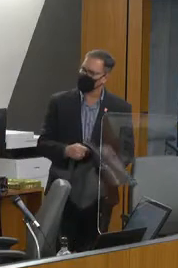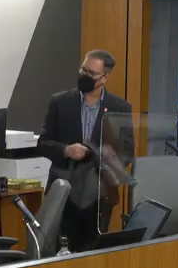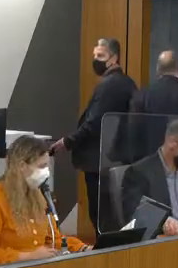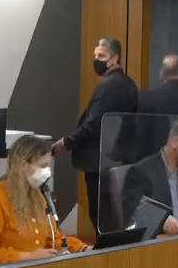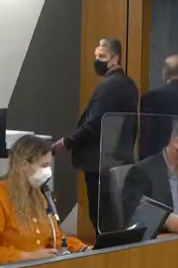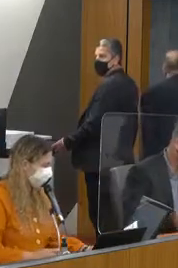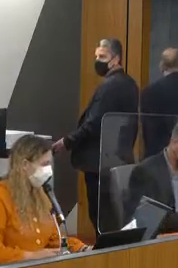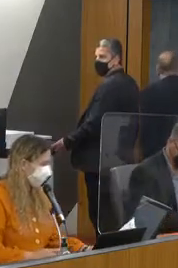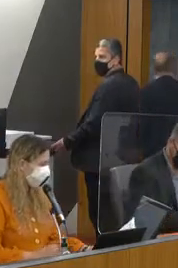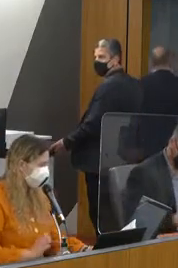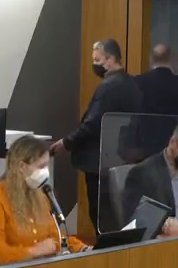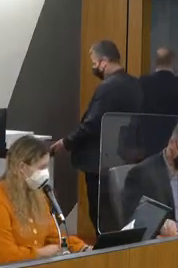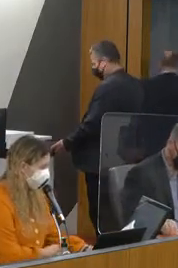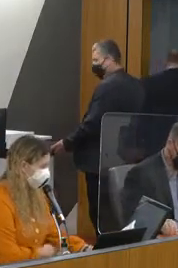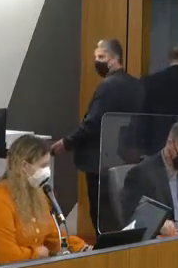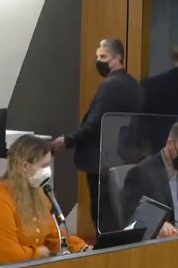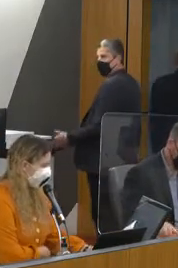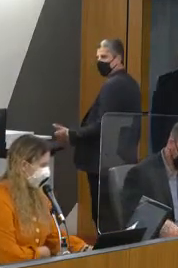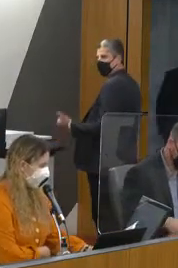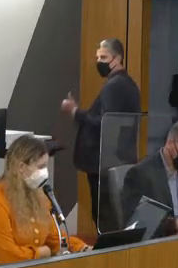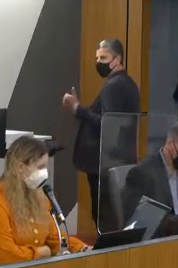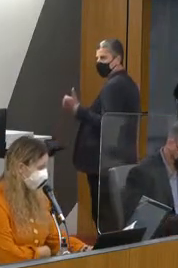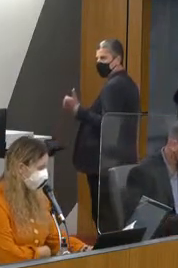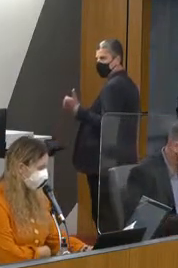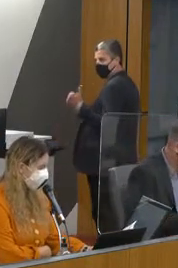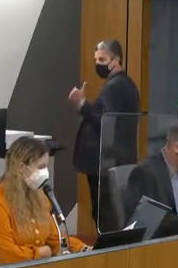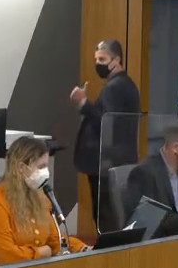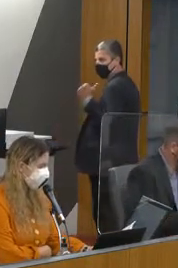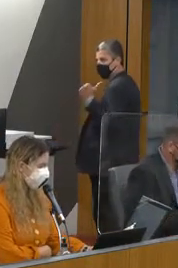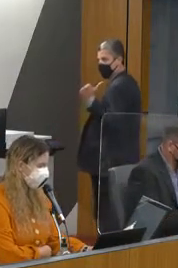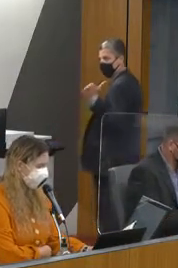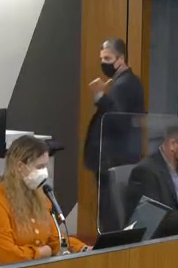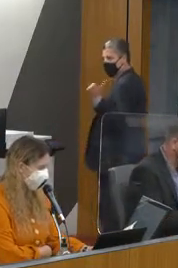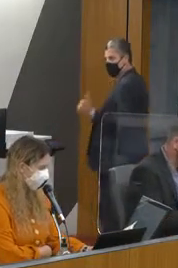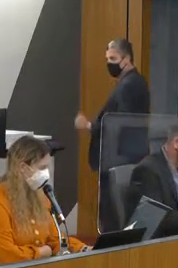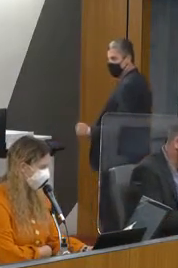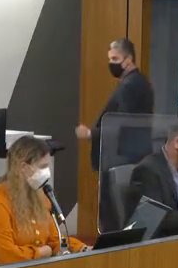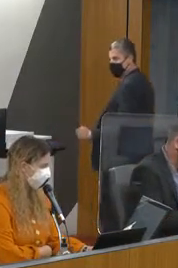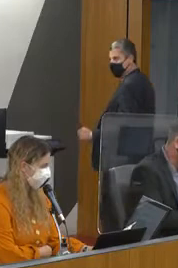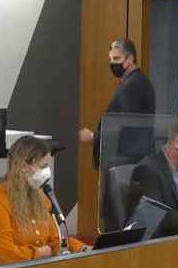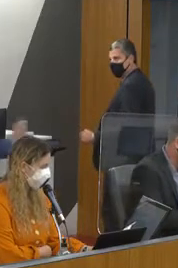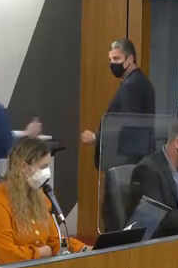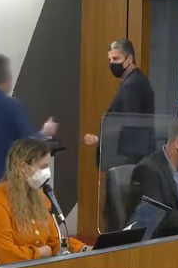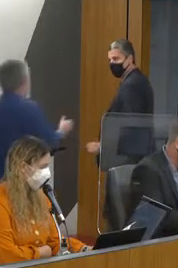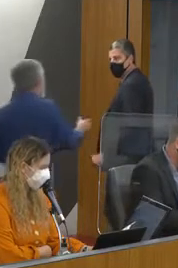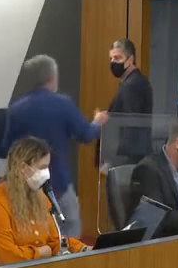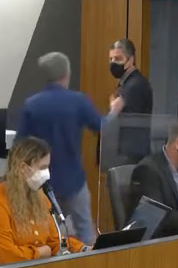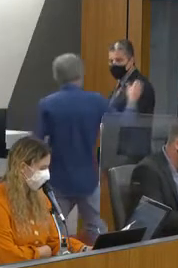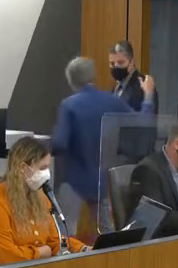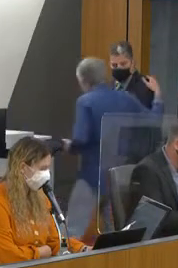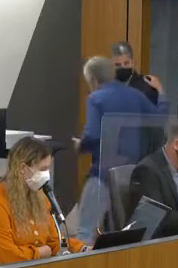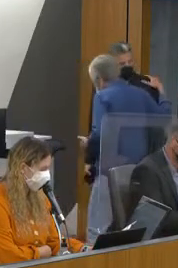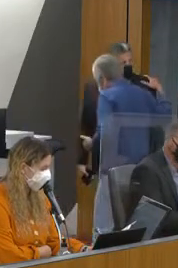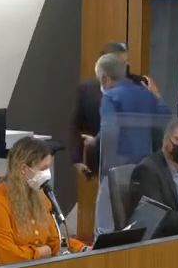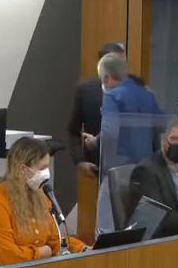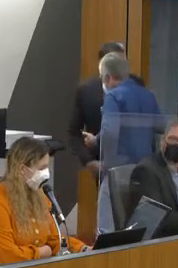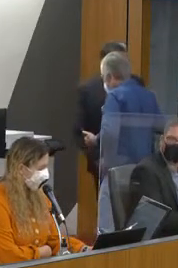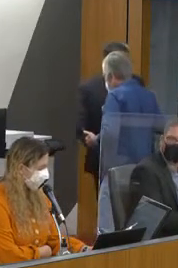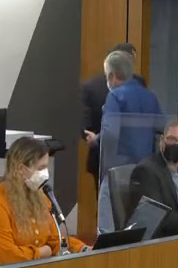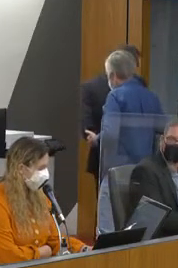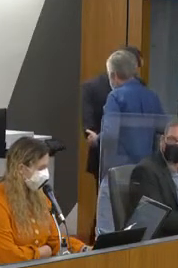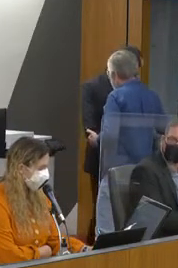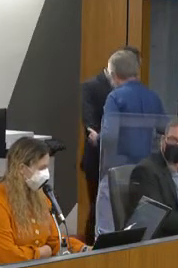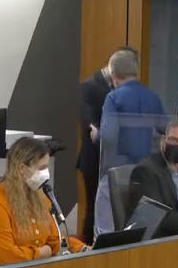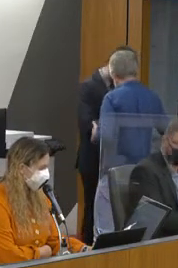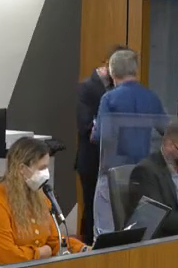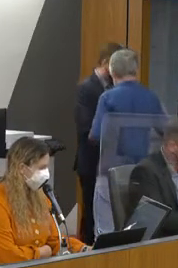Os trabalhos estão reabertos. Presidência, nos termos do parágrafo 1º do artigo 132 do Regimento Interno,